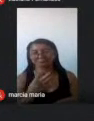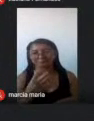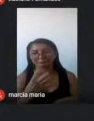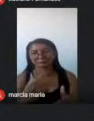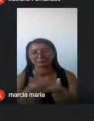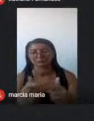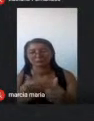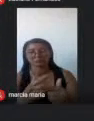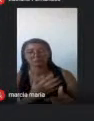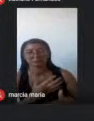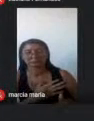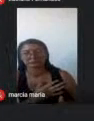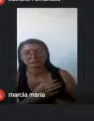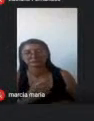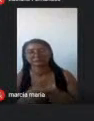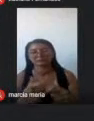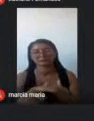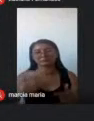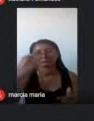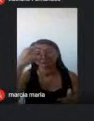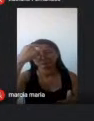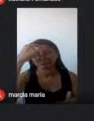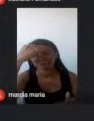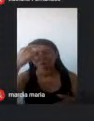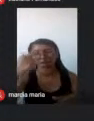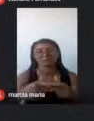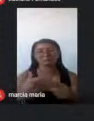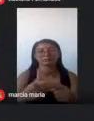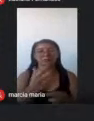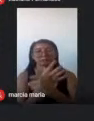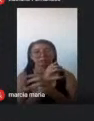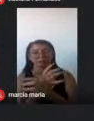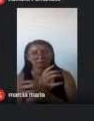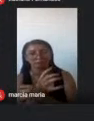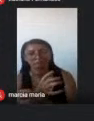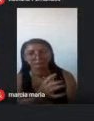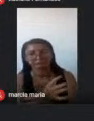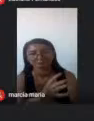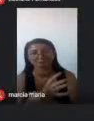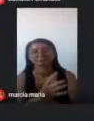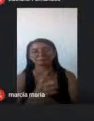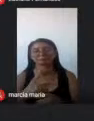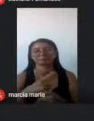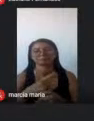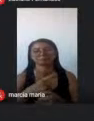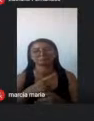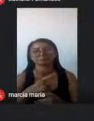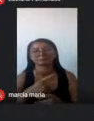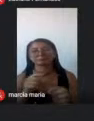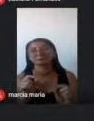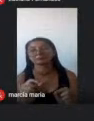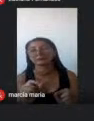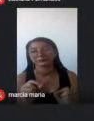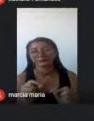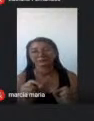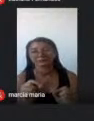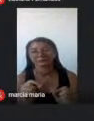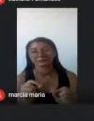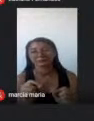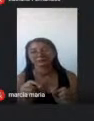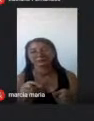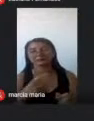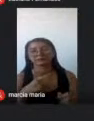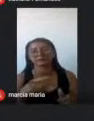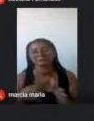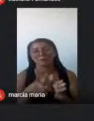problemas neurológicos, problemas dos ossos, que muitas vezes a gente atrela ele ao quê? A fase da idade